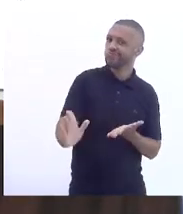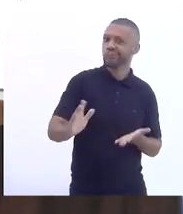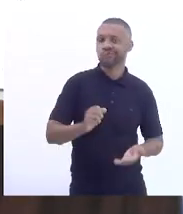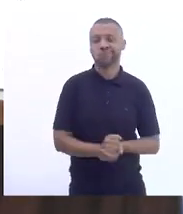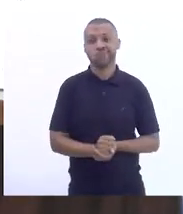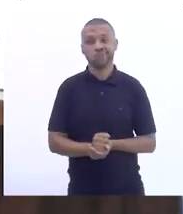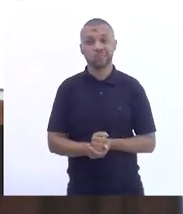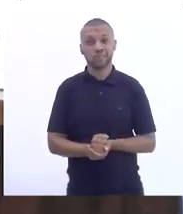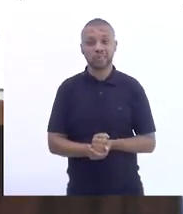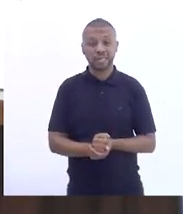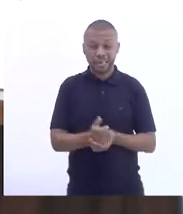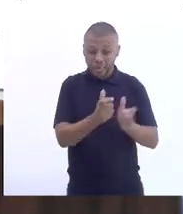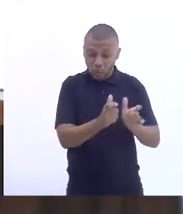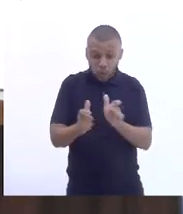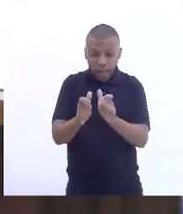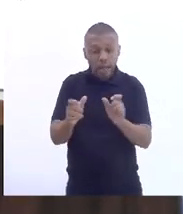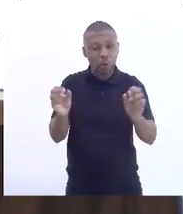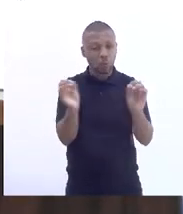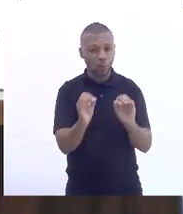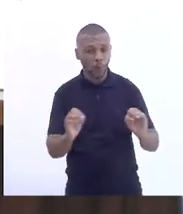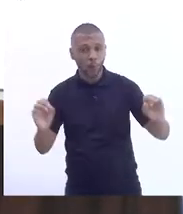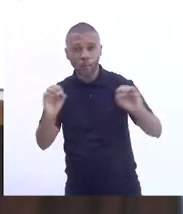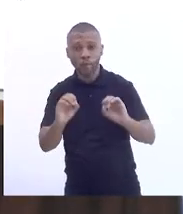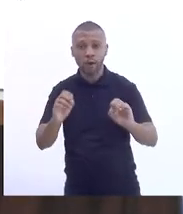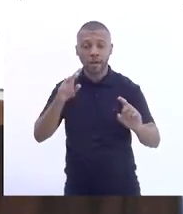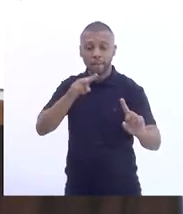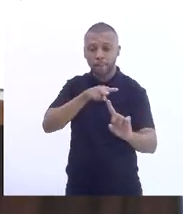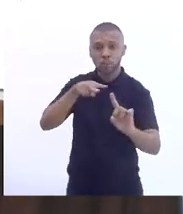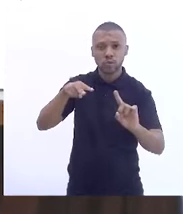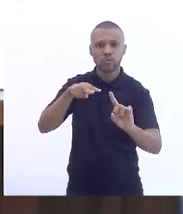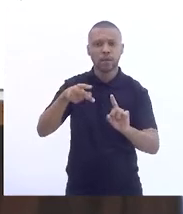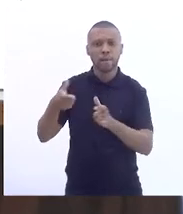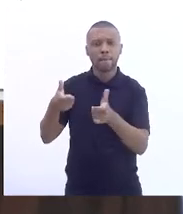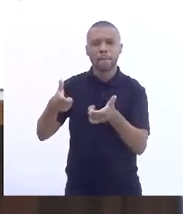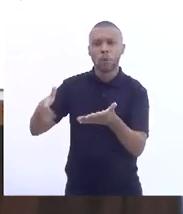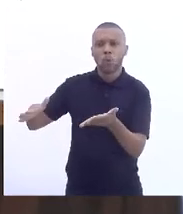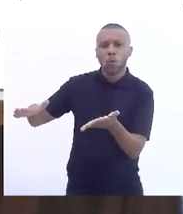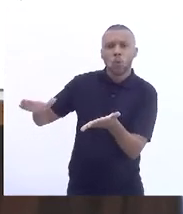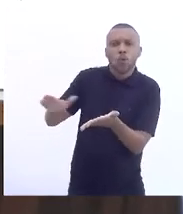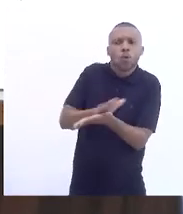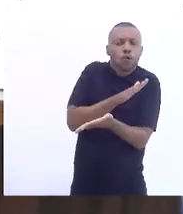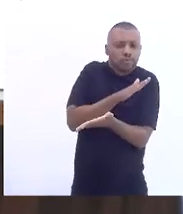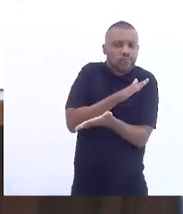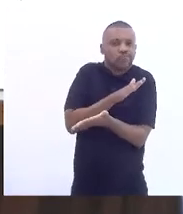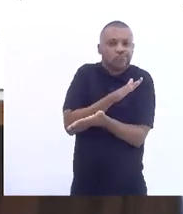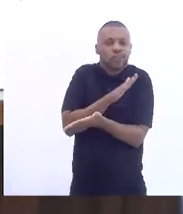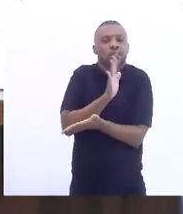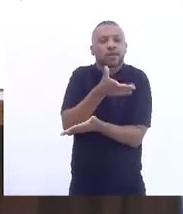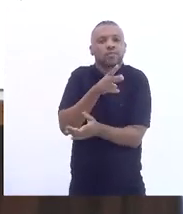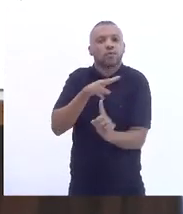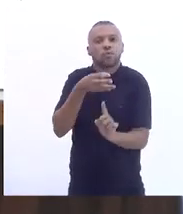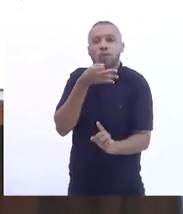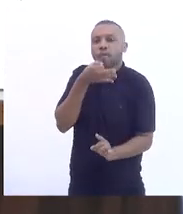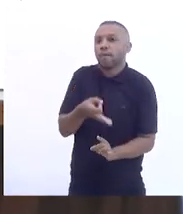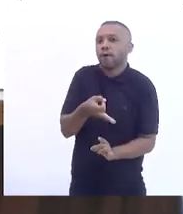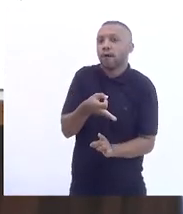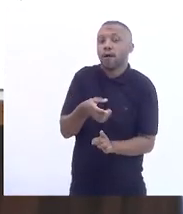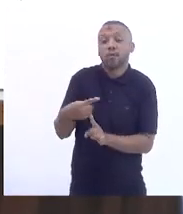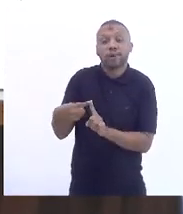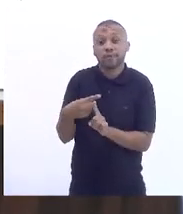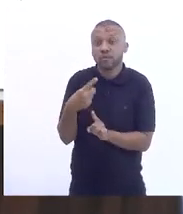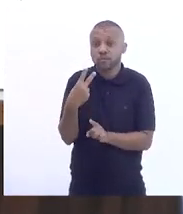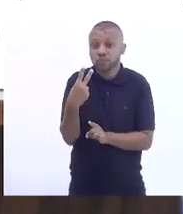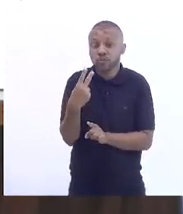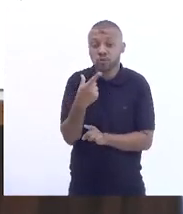deveria haver negros em lugar nenhum a perspectiva do genocídio ela tá e ela tá colocado inclusive porque foram